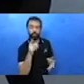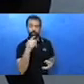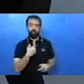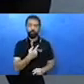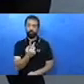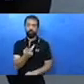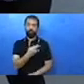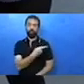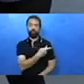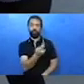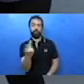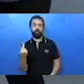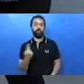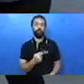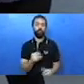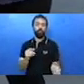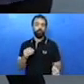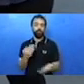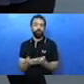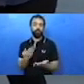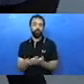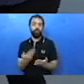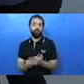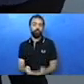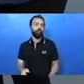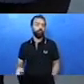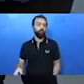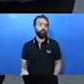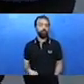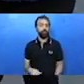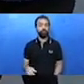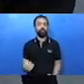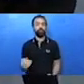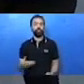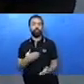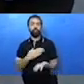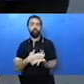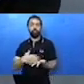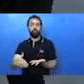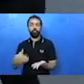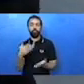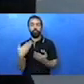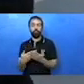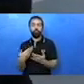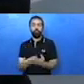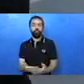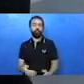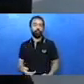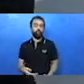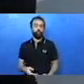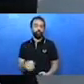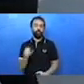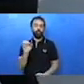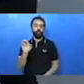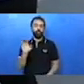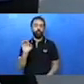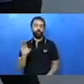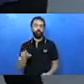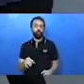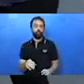a bandeira do Brasil. Começando a unidade 9, as estrelas da bandeira do